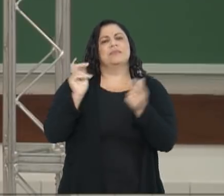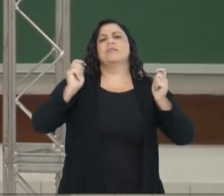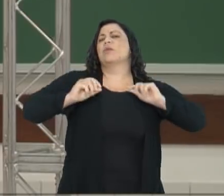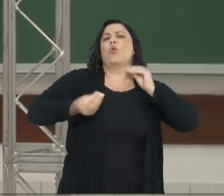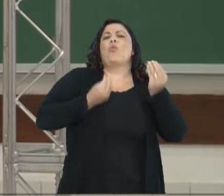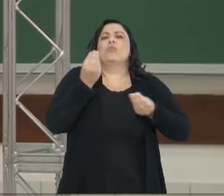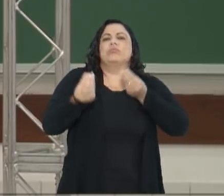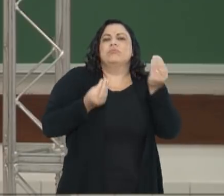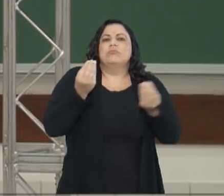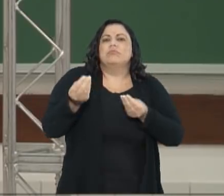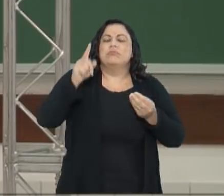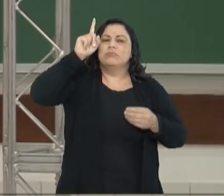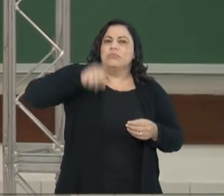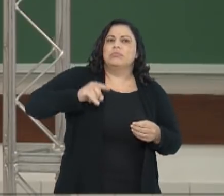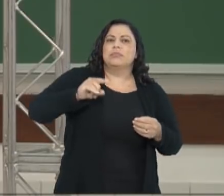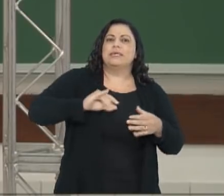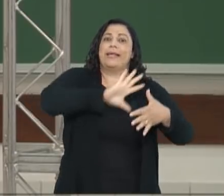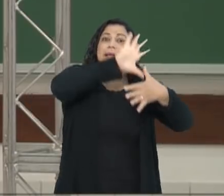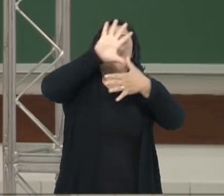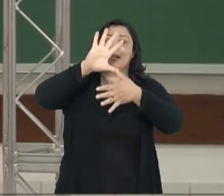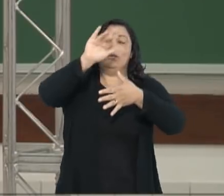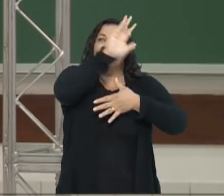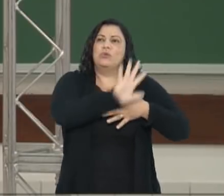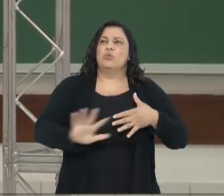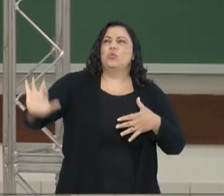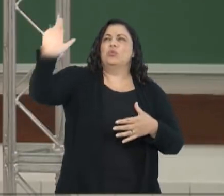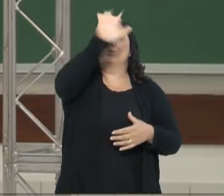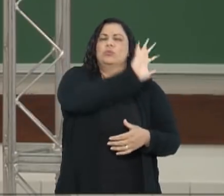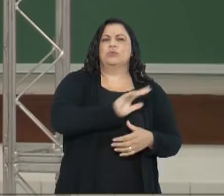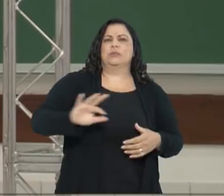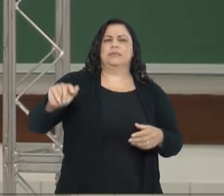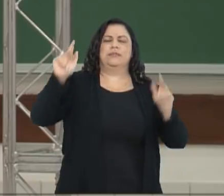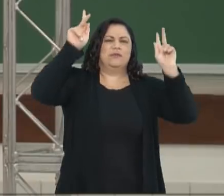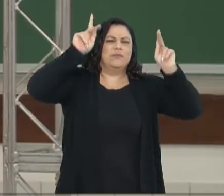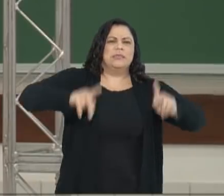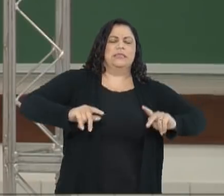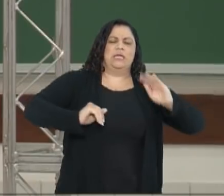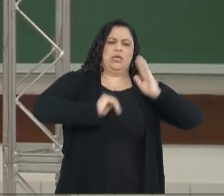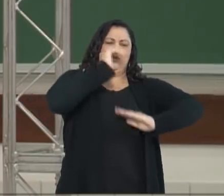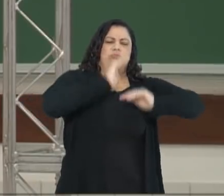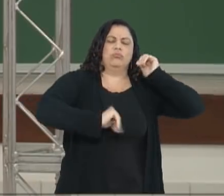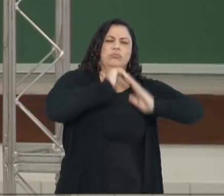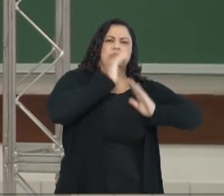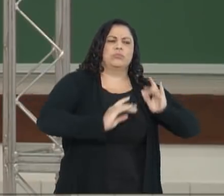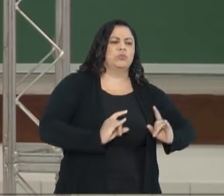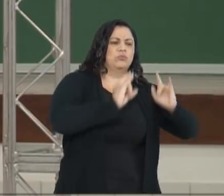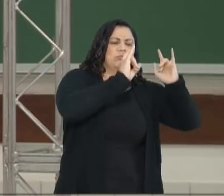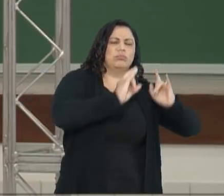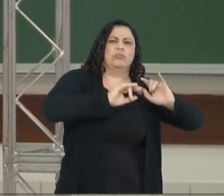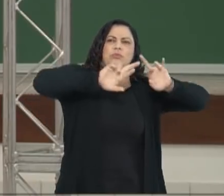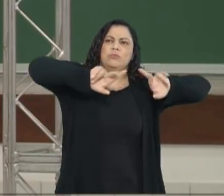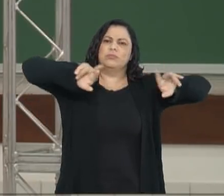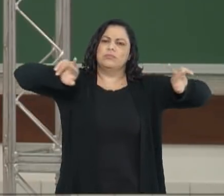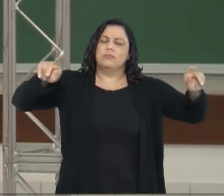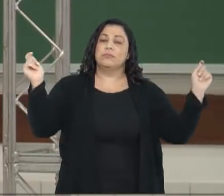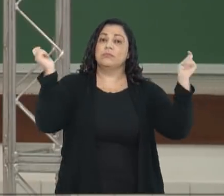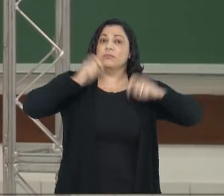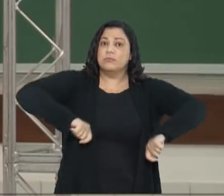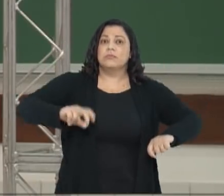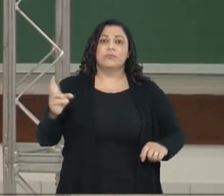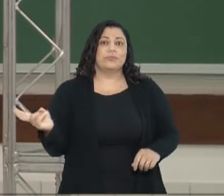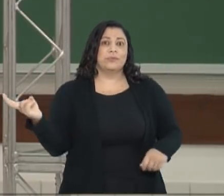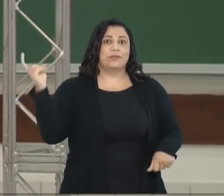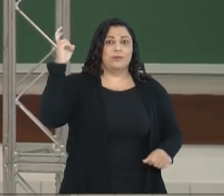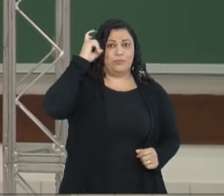é o continente, as paisagens, as construções, tudo isso reflete a cultura,